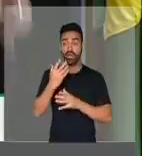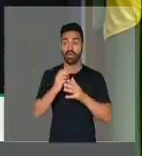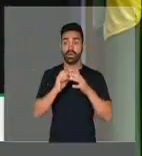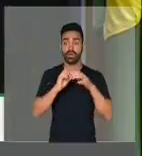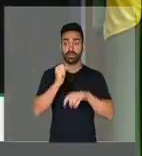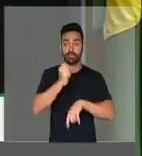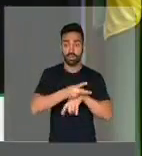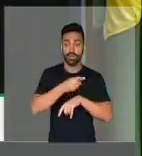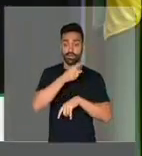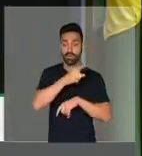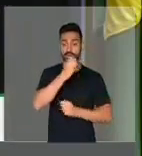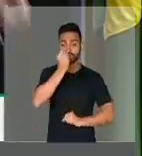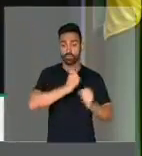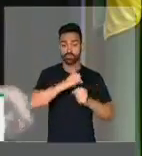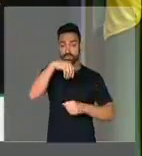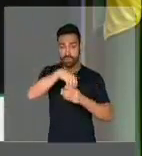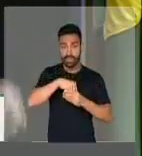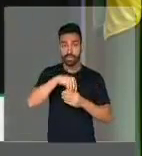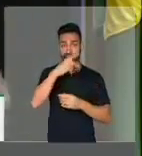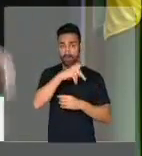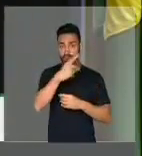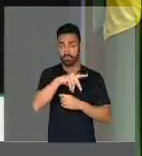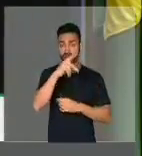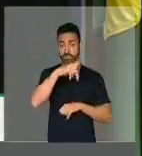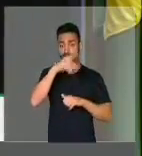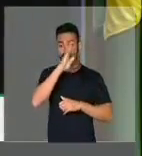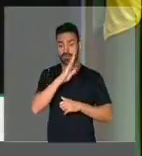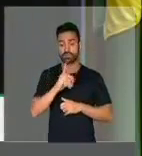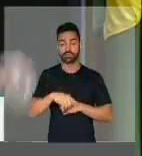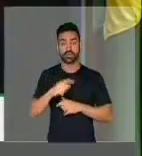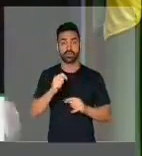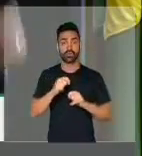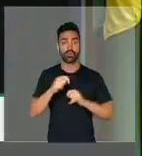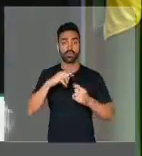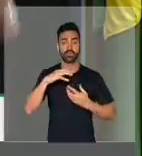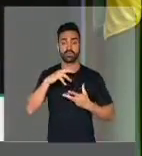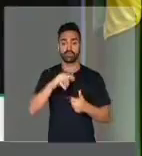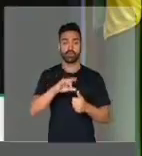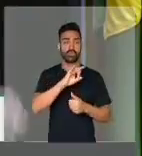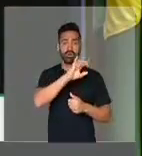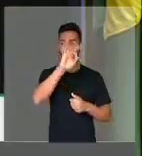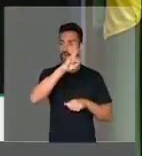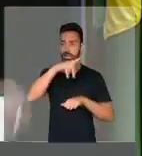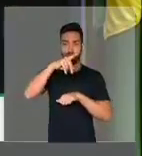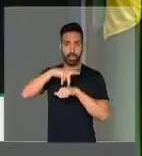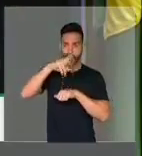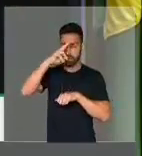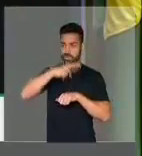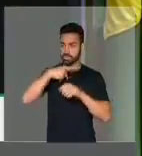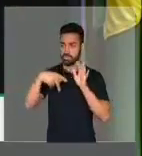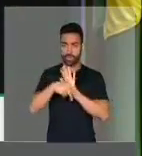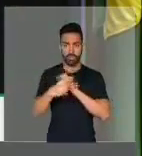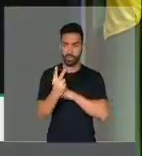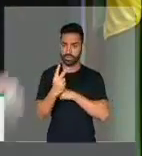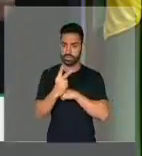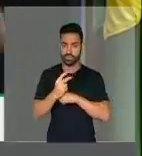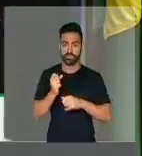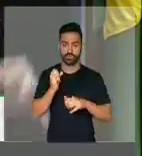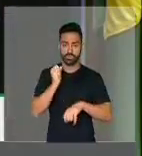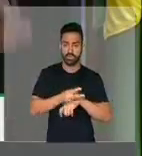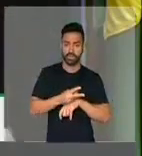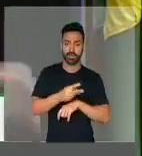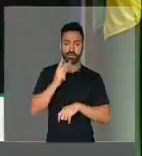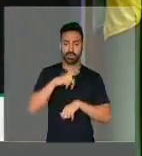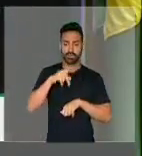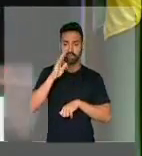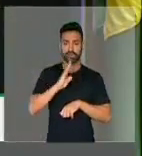ideia de ter uma indústria dentro do seu país. Essa é a lógica hoje da economia mundial. Cada um protegendo a sua economia, a sua indústria e os seus empregos. E o Brasil,